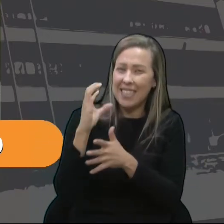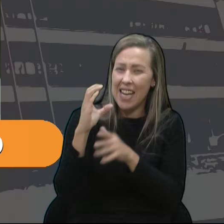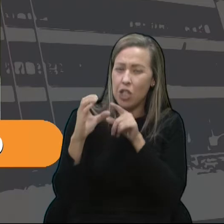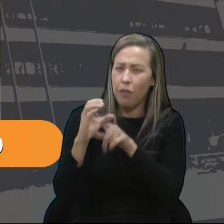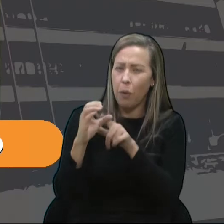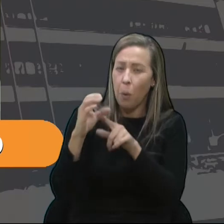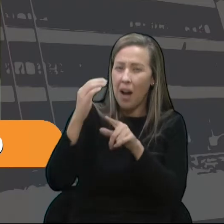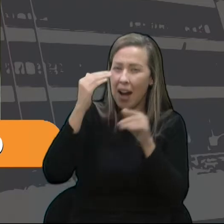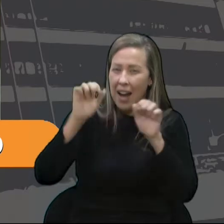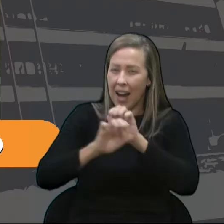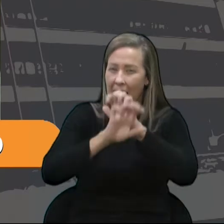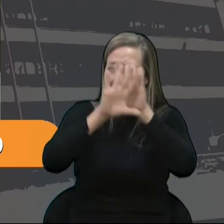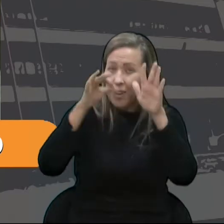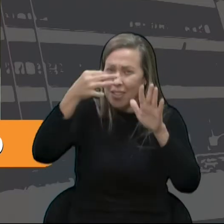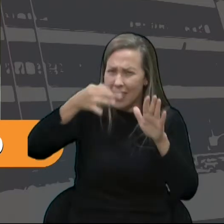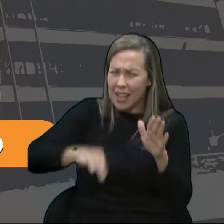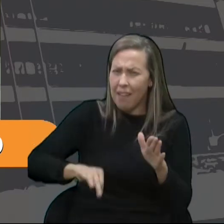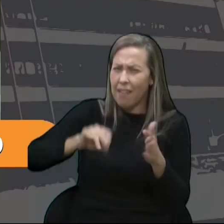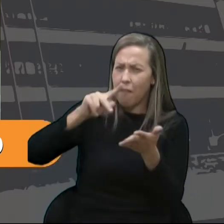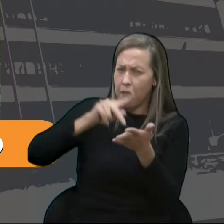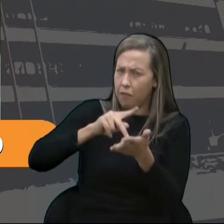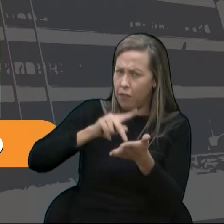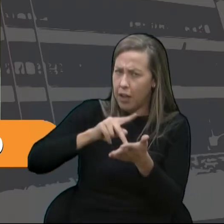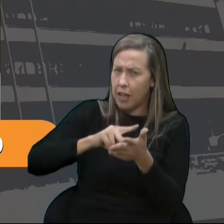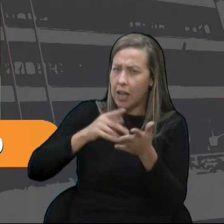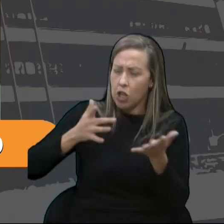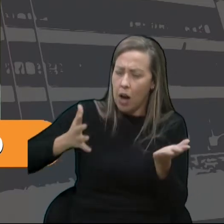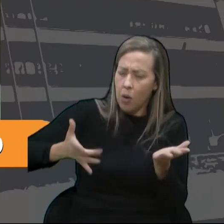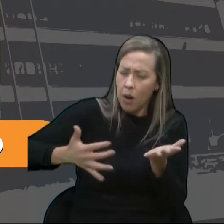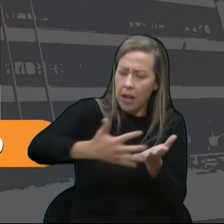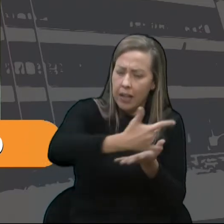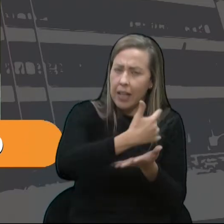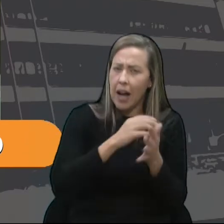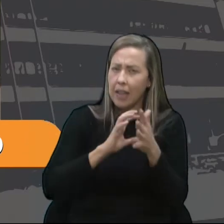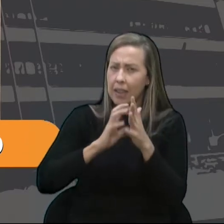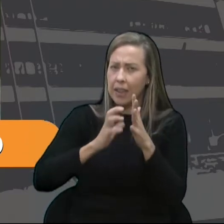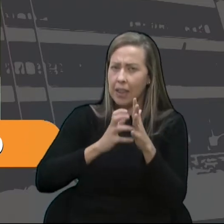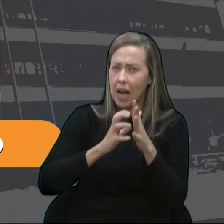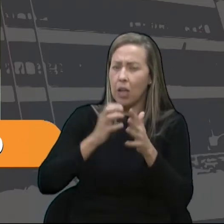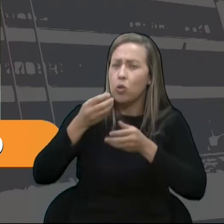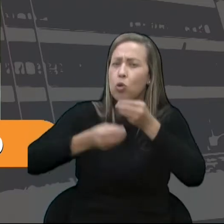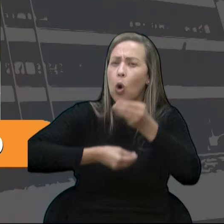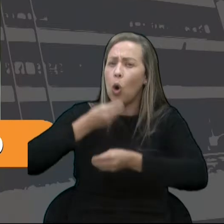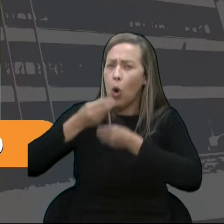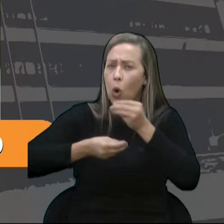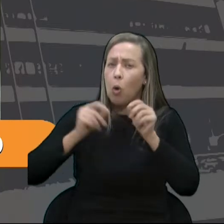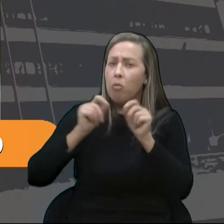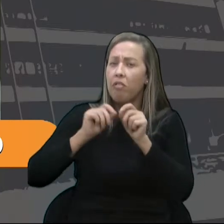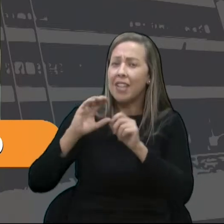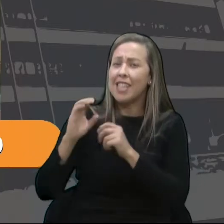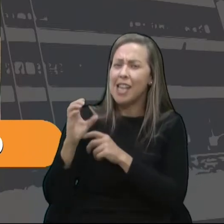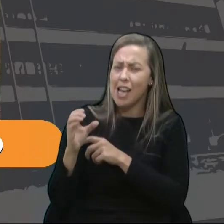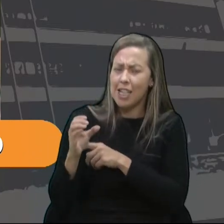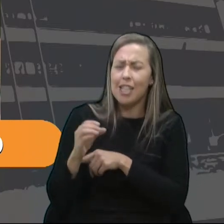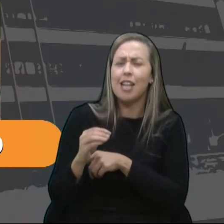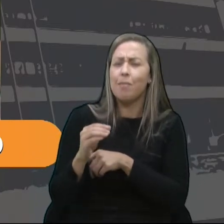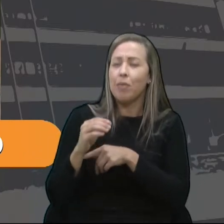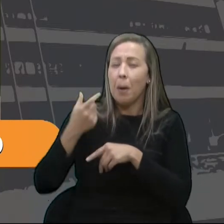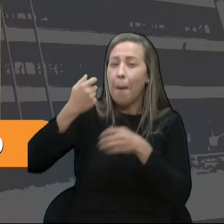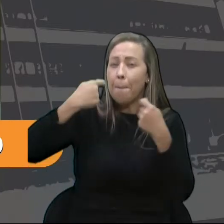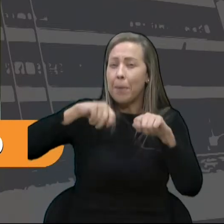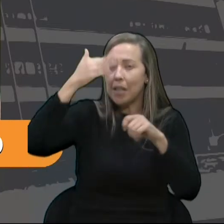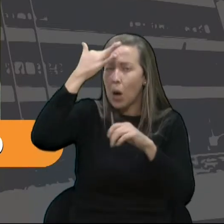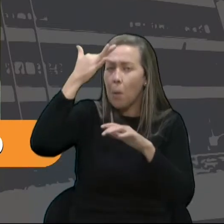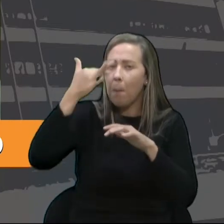poder fazer a checagem, rechecagem dos dados. E como se faz ciência, né? Quer dizer, a gente tem que compreender